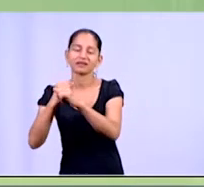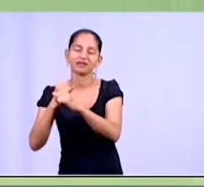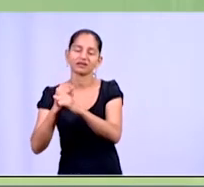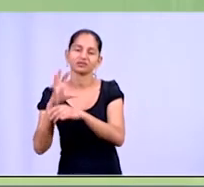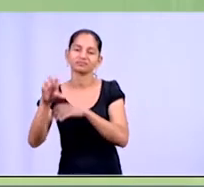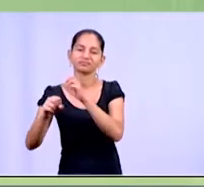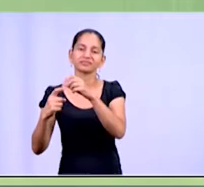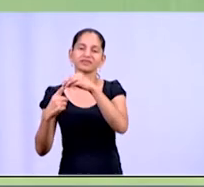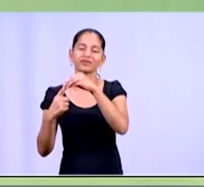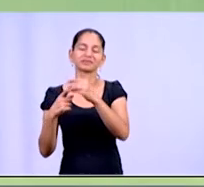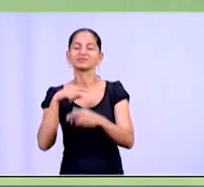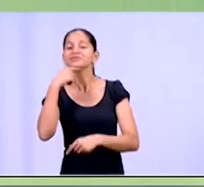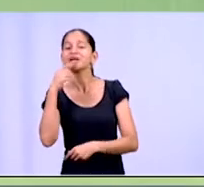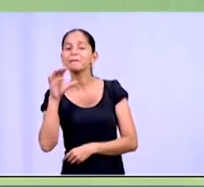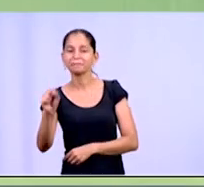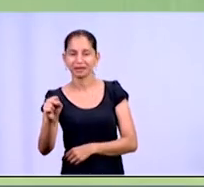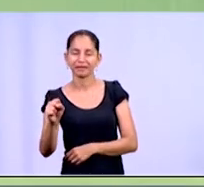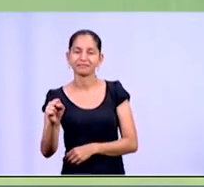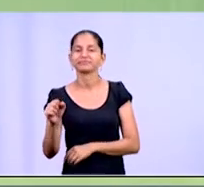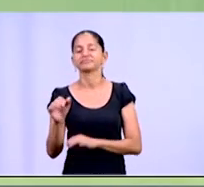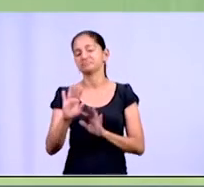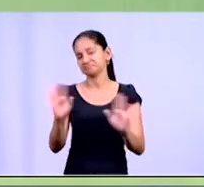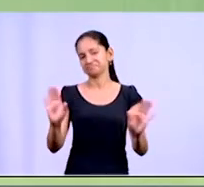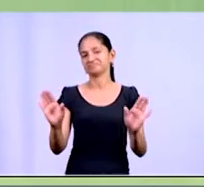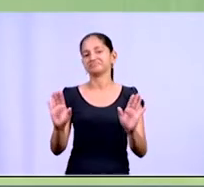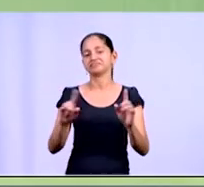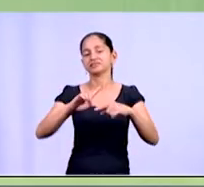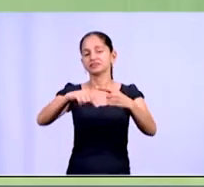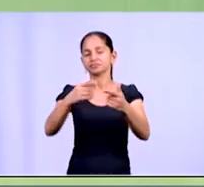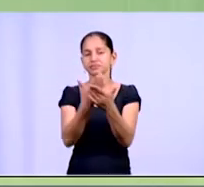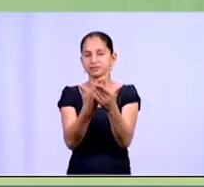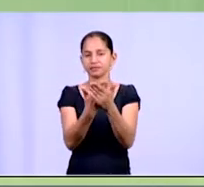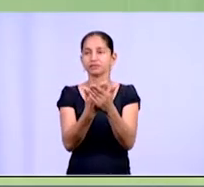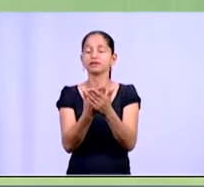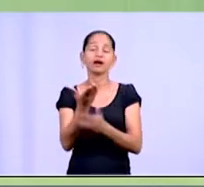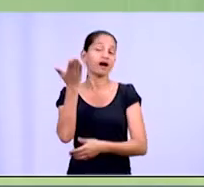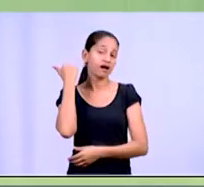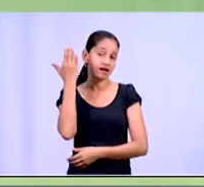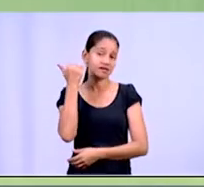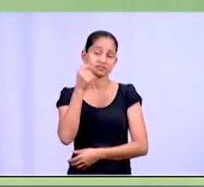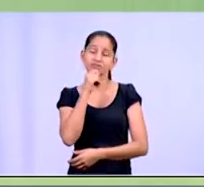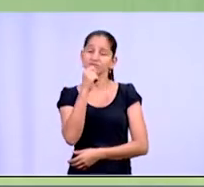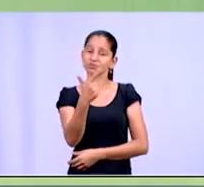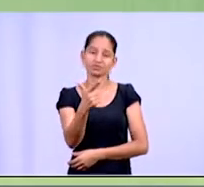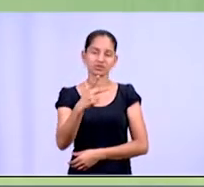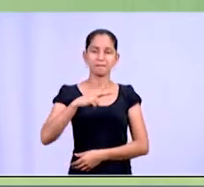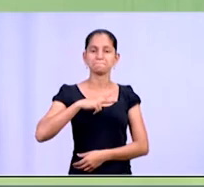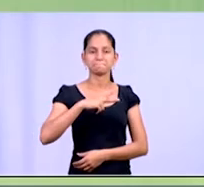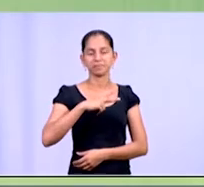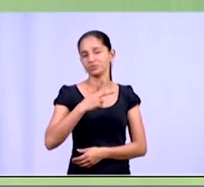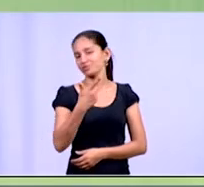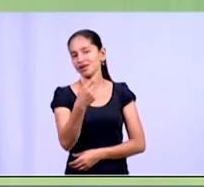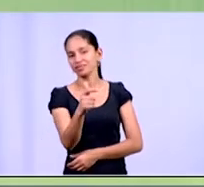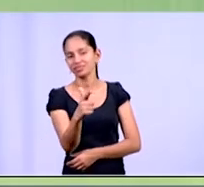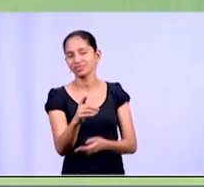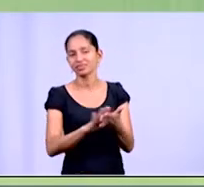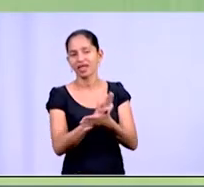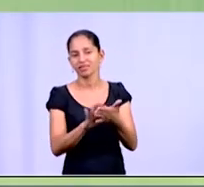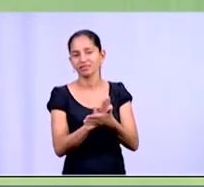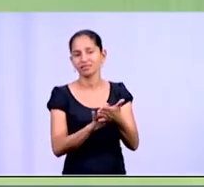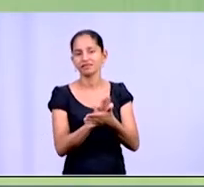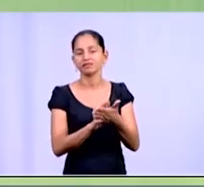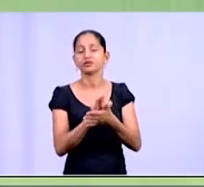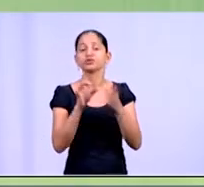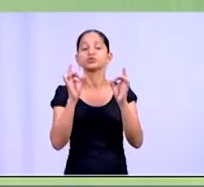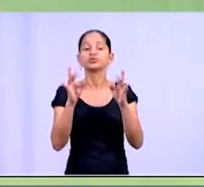Intel, criada em 1971. Em 1971 não existia computadores pessoais, não existia, né?